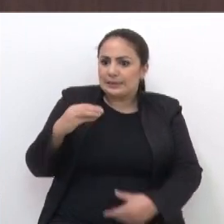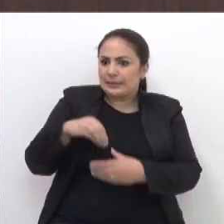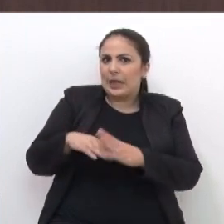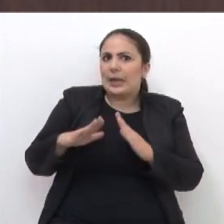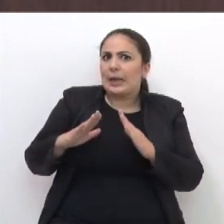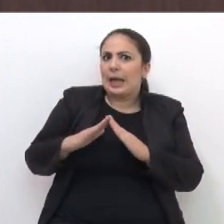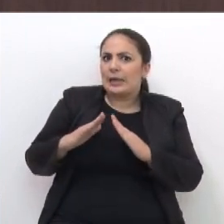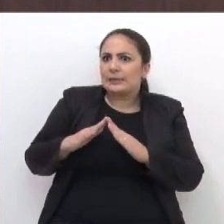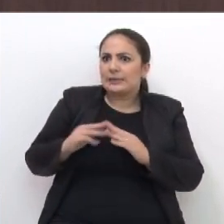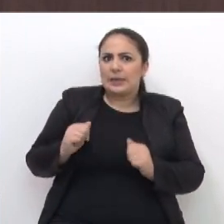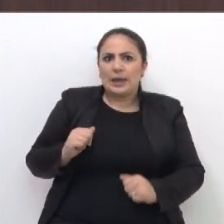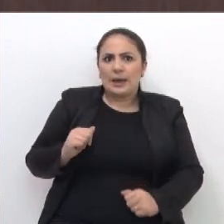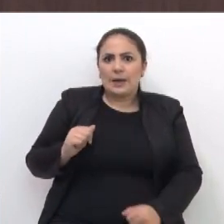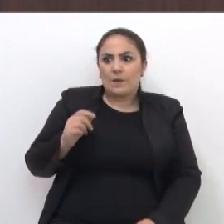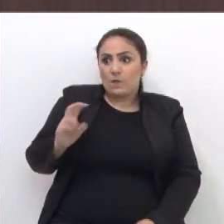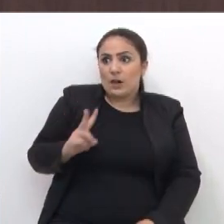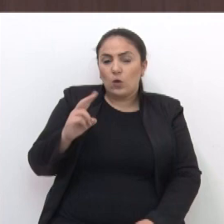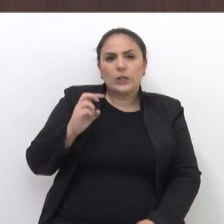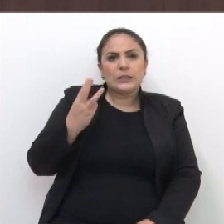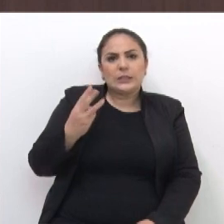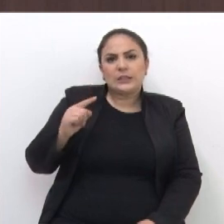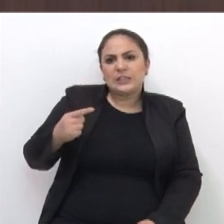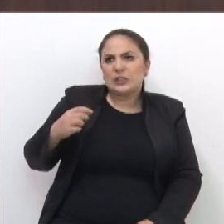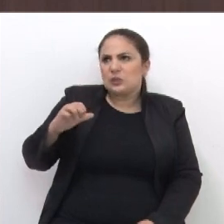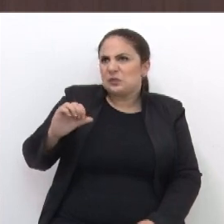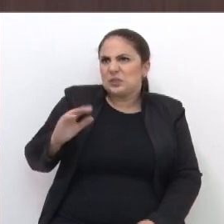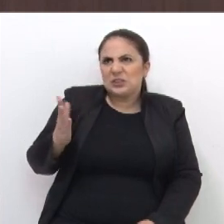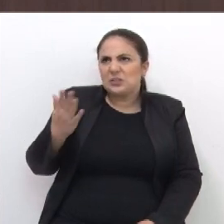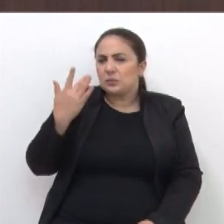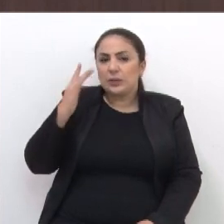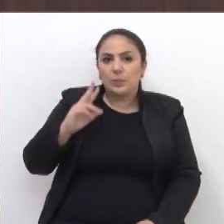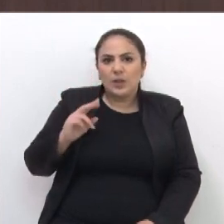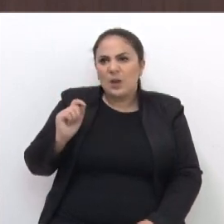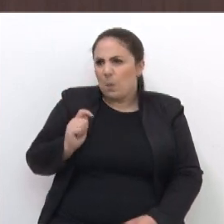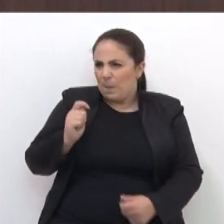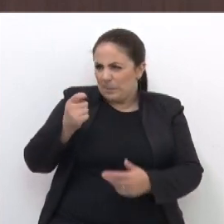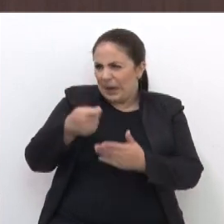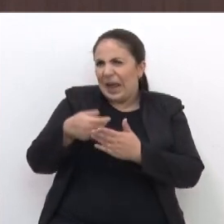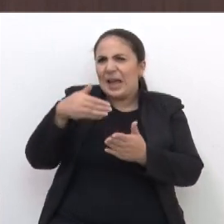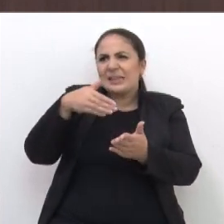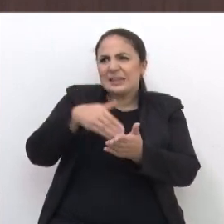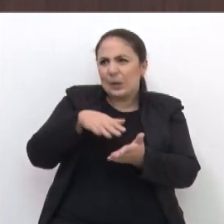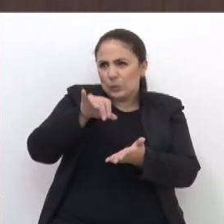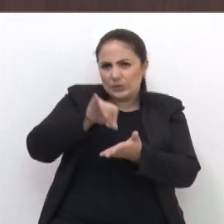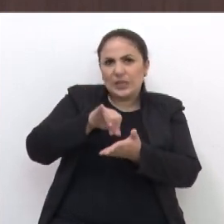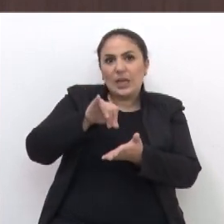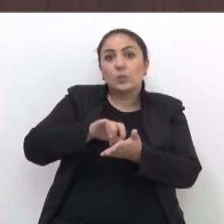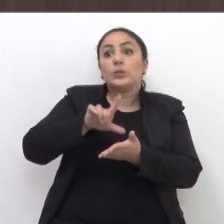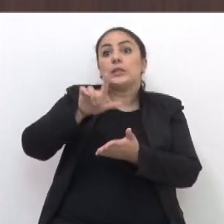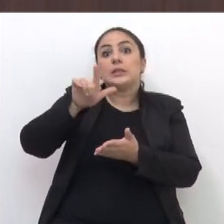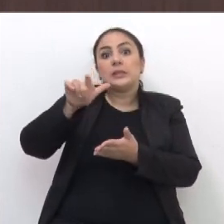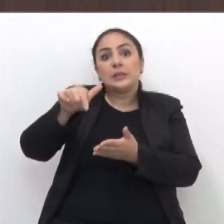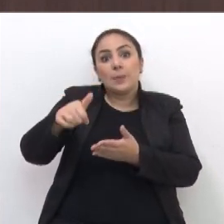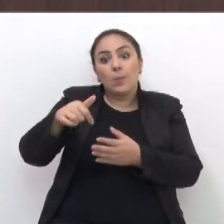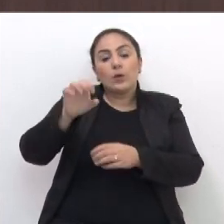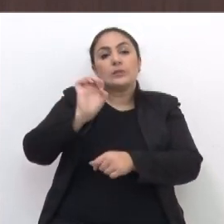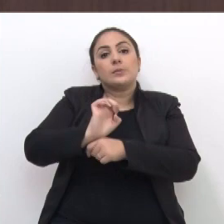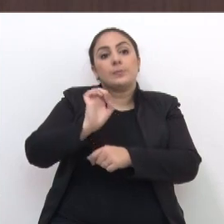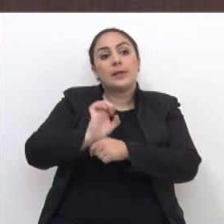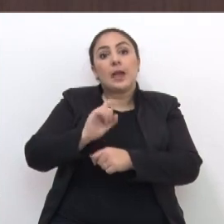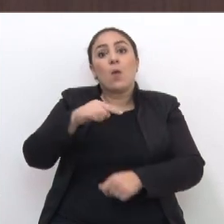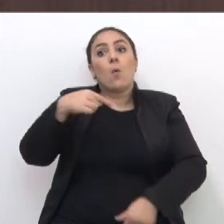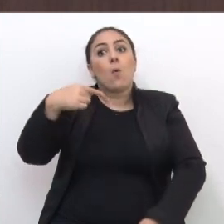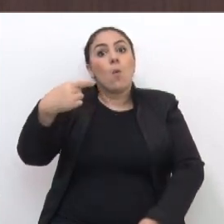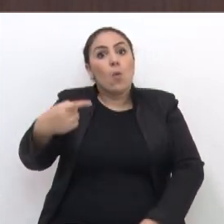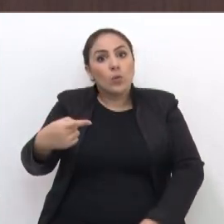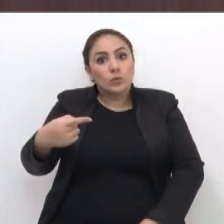casa. Passagem de R$ 3,90, R$ 3,80, se eu não me engano, eu vou ter que pagar o trajeto até o centro e do centro